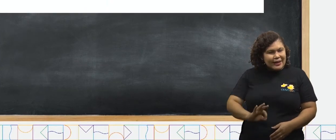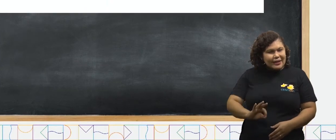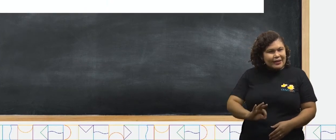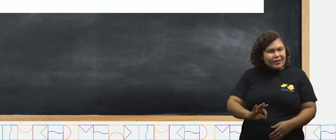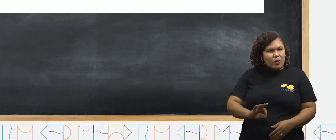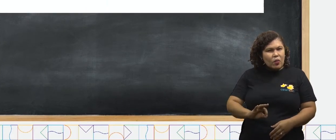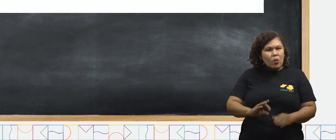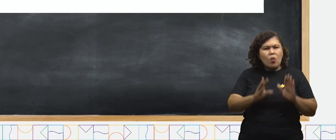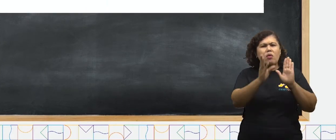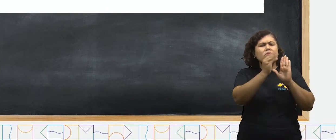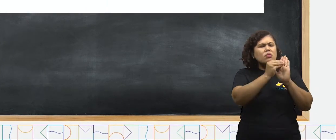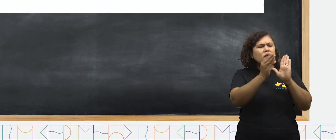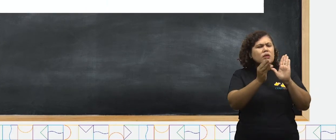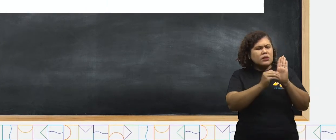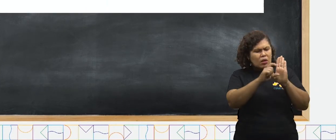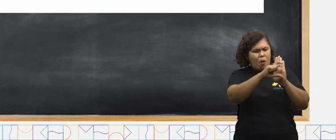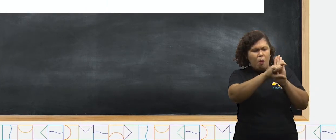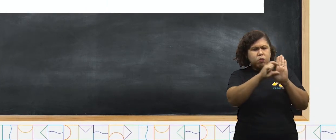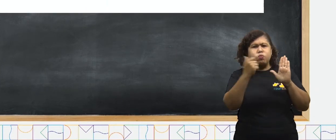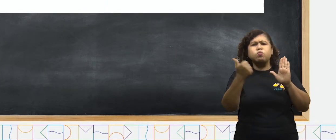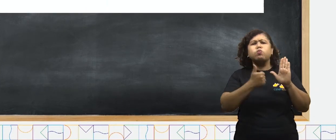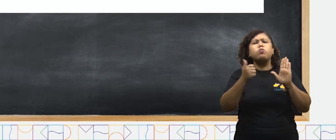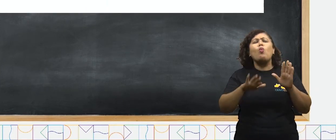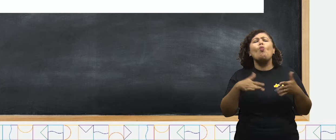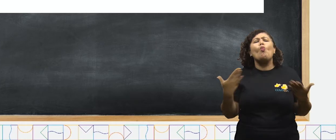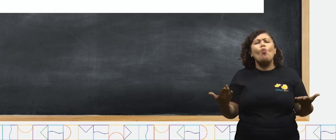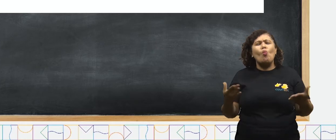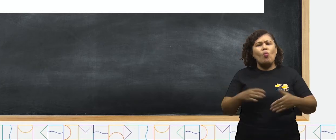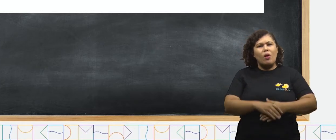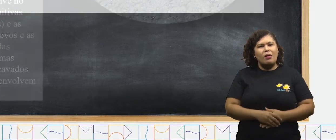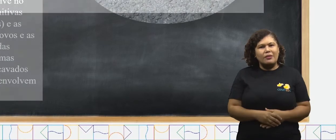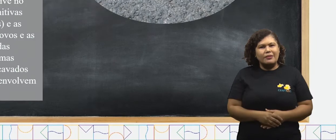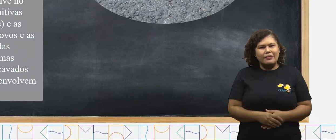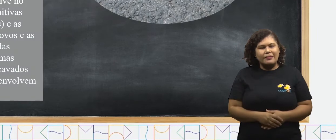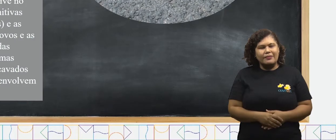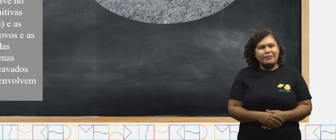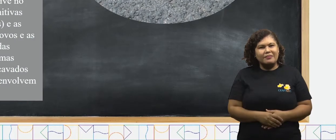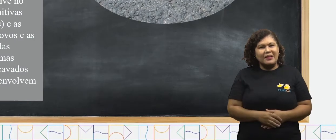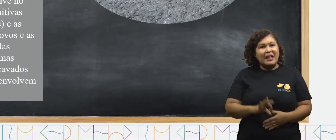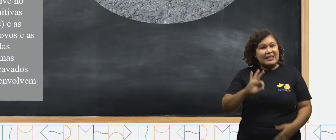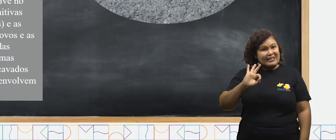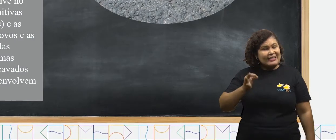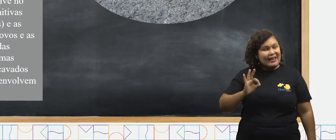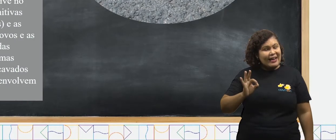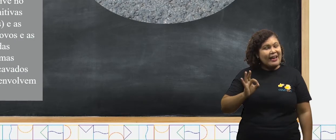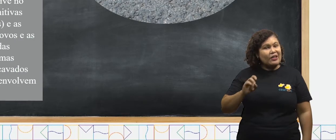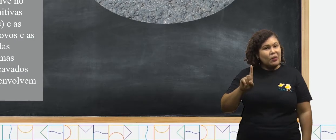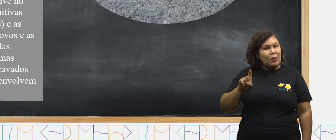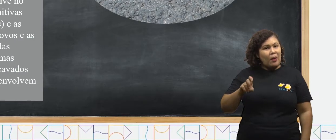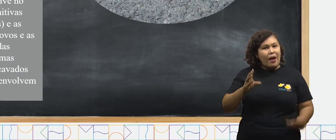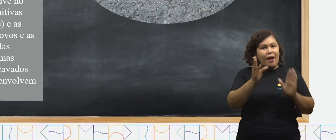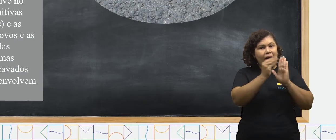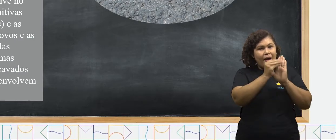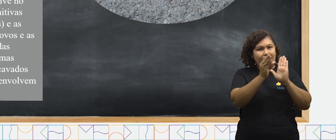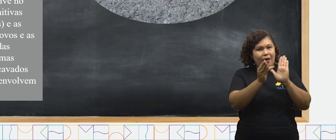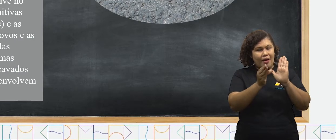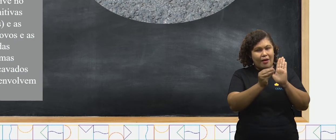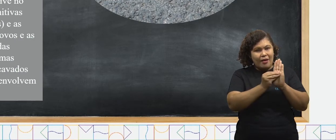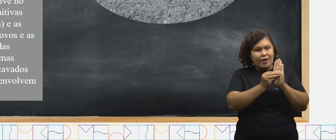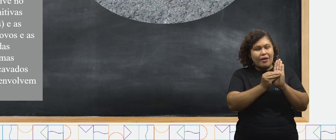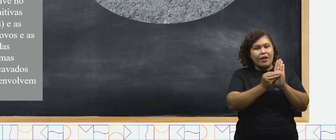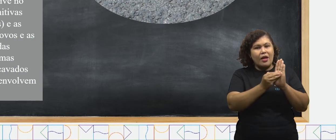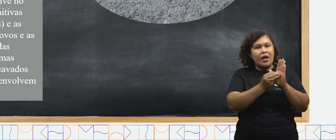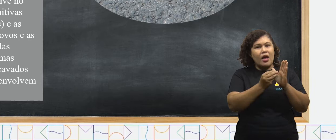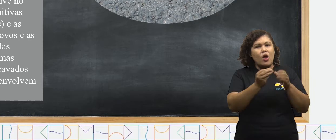Qual o assunto desenvolvido no primeiro parágrafo? Isso! O assunto tratado no